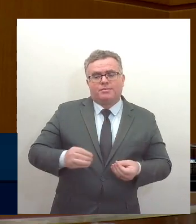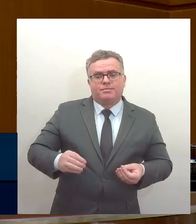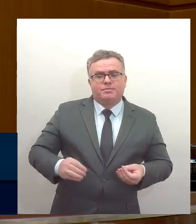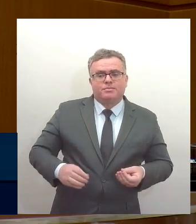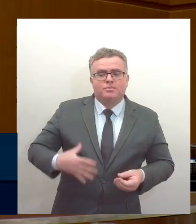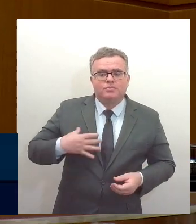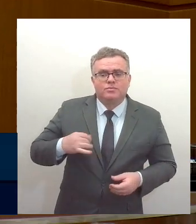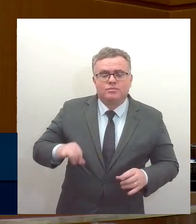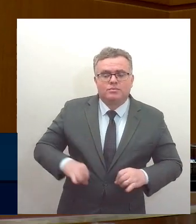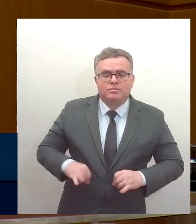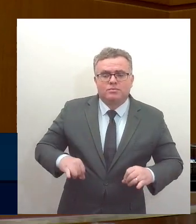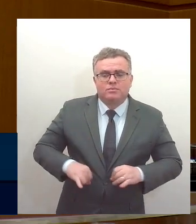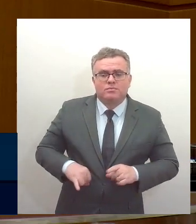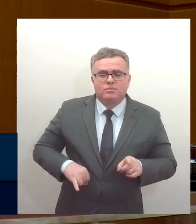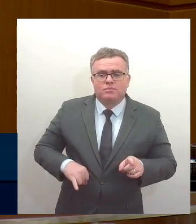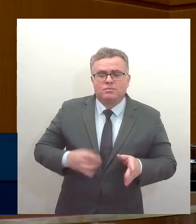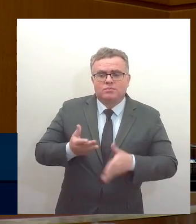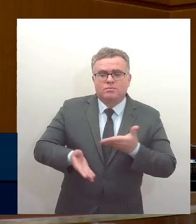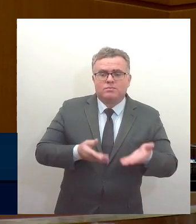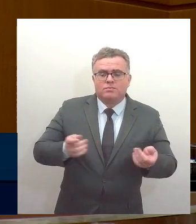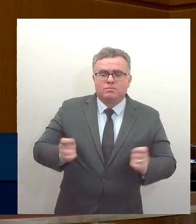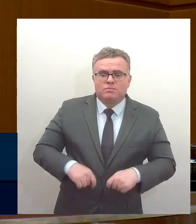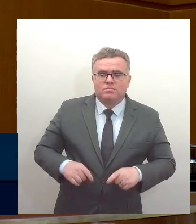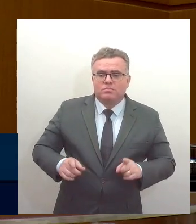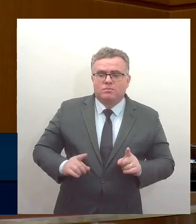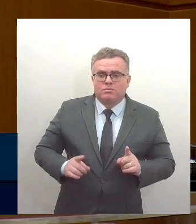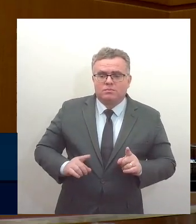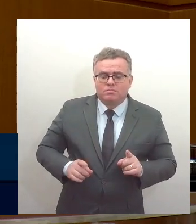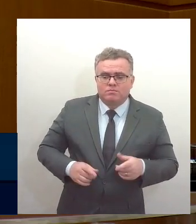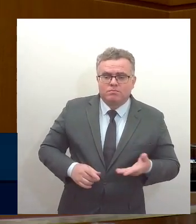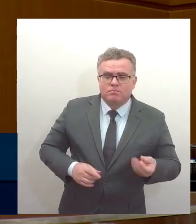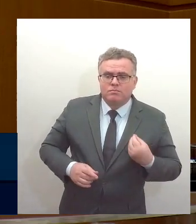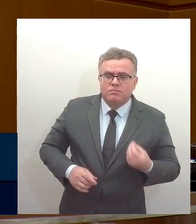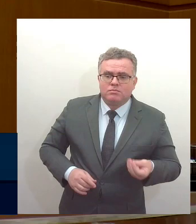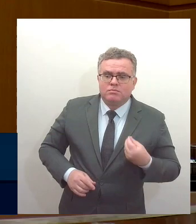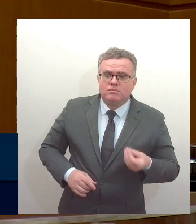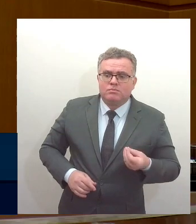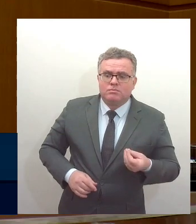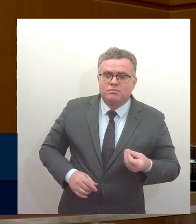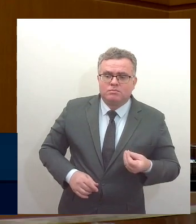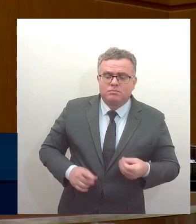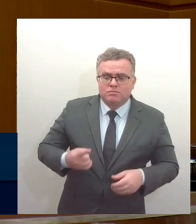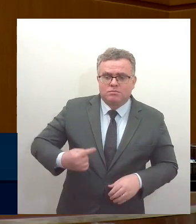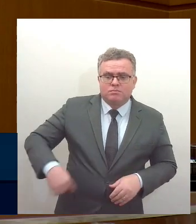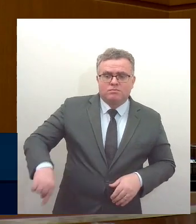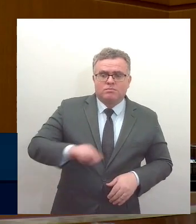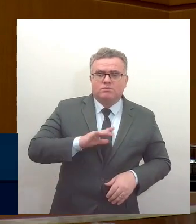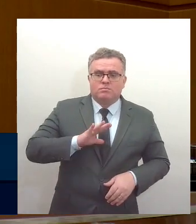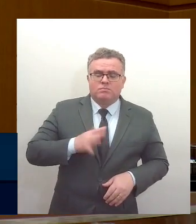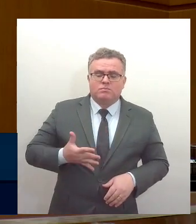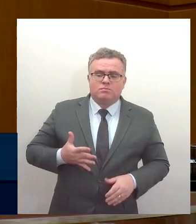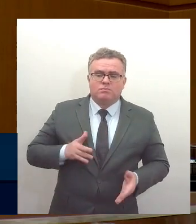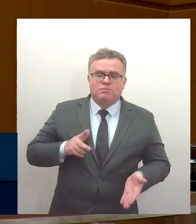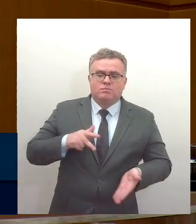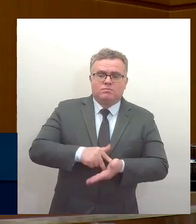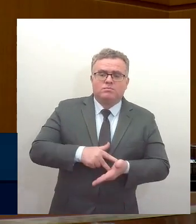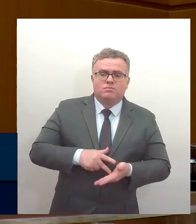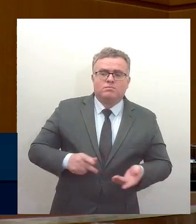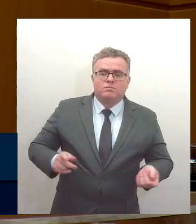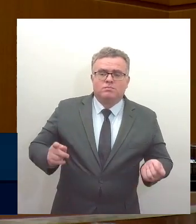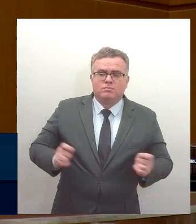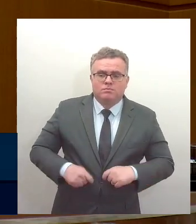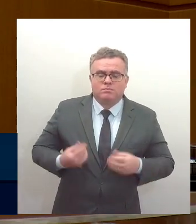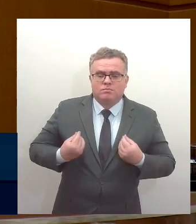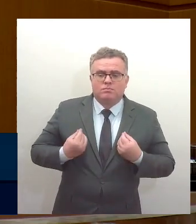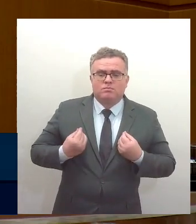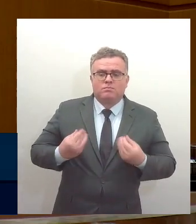dar. E nós temos que ter essa atitude, uma atitude concreta, uma atitude para fazer valer, sim, esses movimentos.